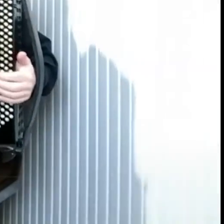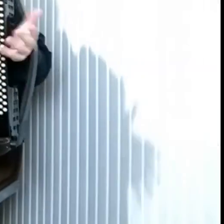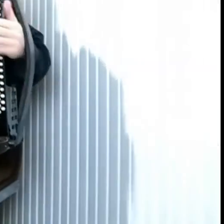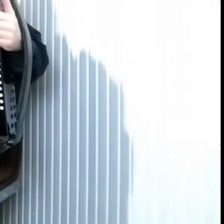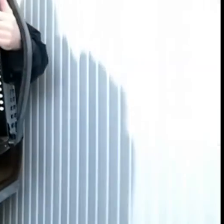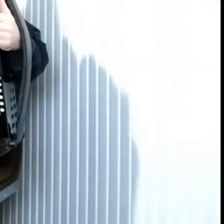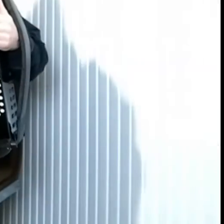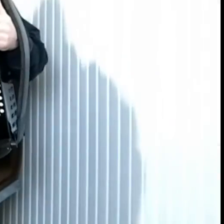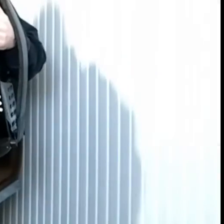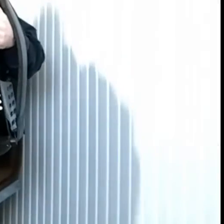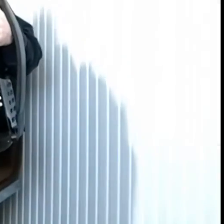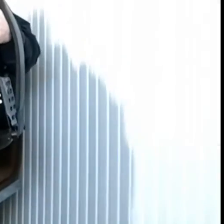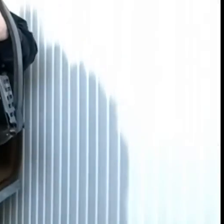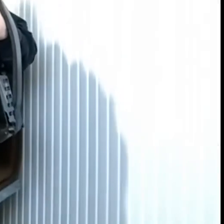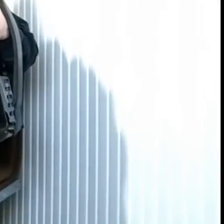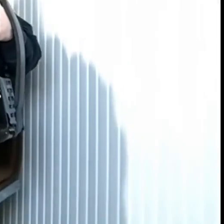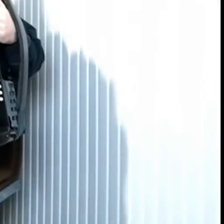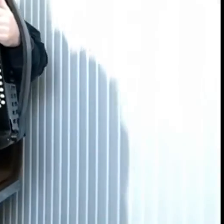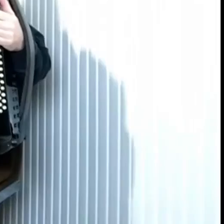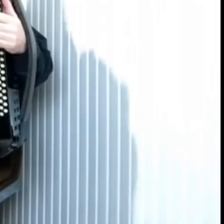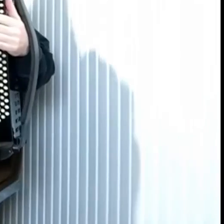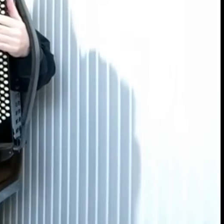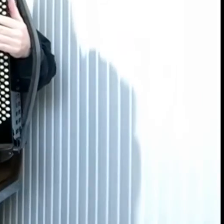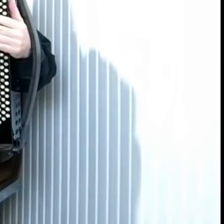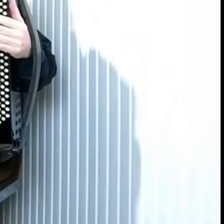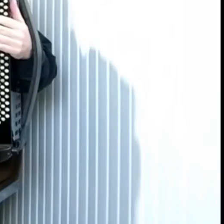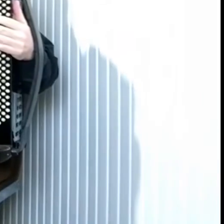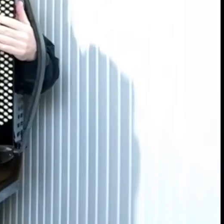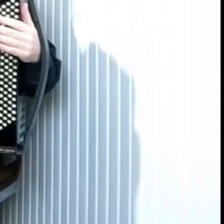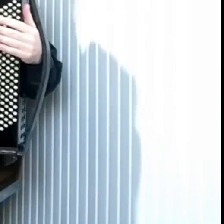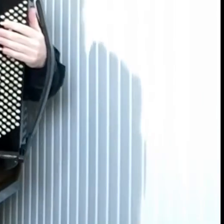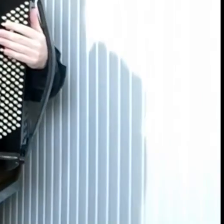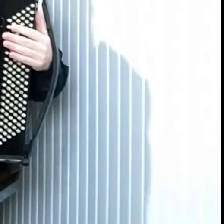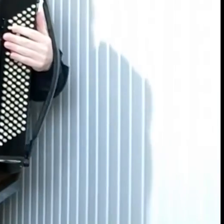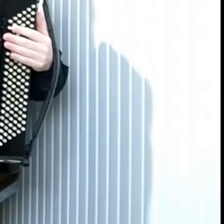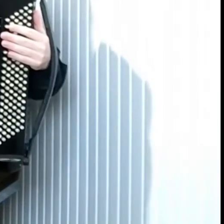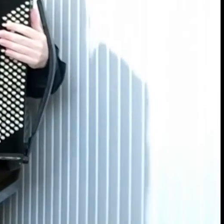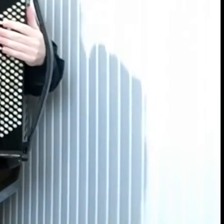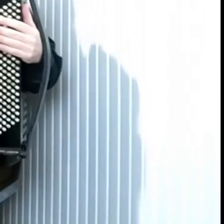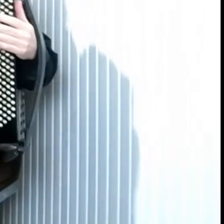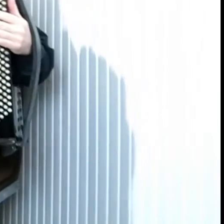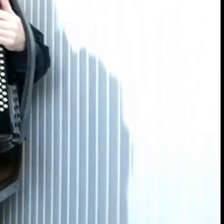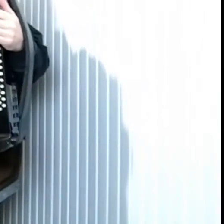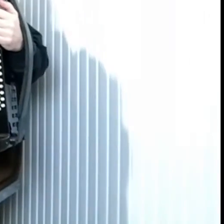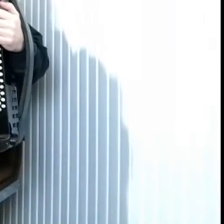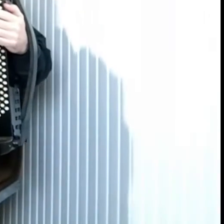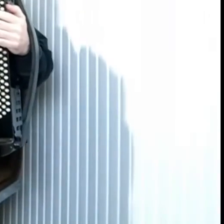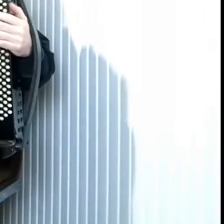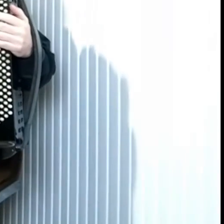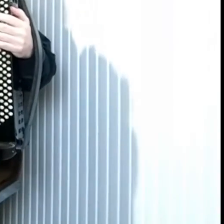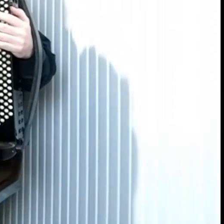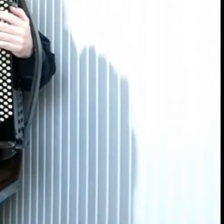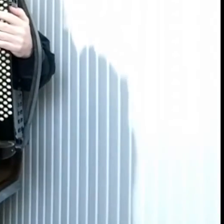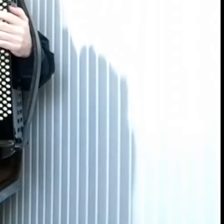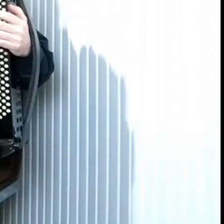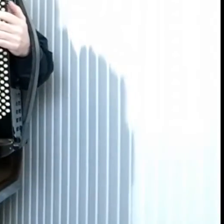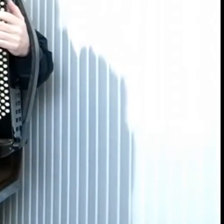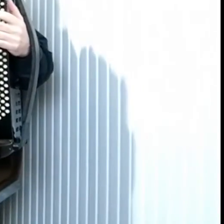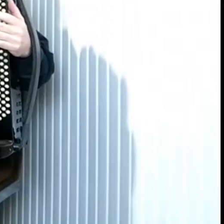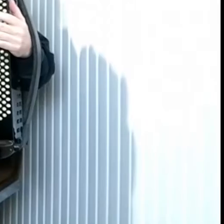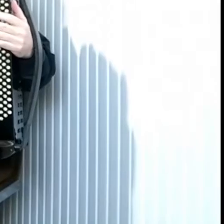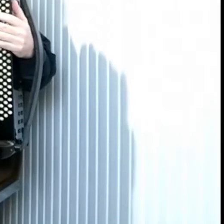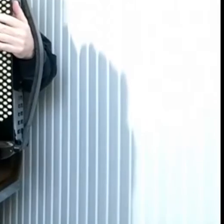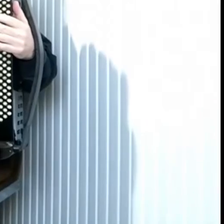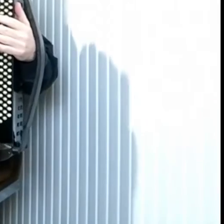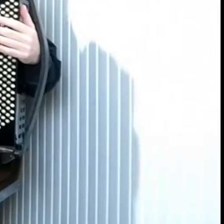as pessoas que nos acompanham também pelas redes sociais. De fato, estamos aqui para uma homenagem a todos os comunicadores de Caxias